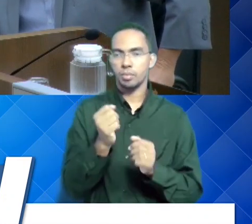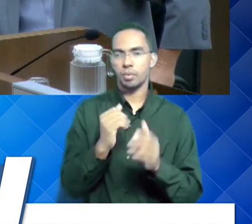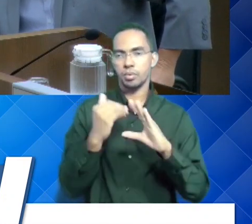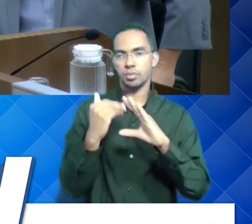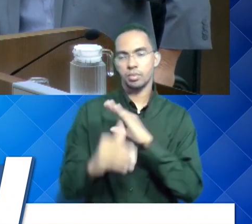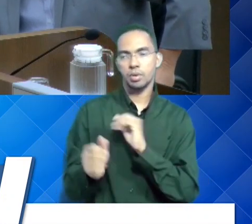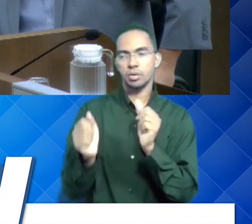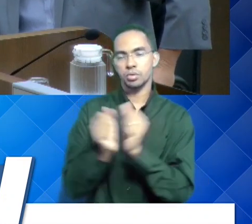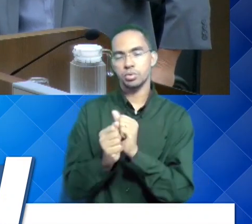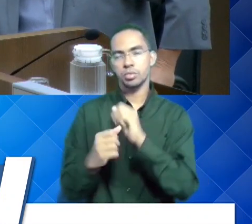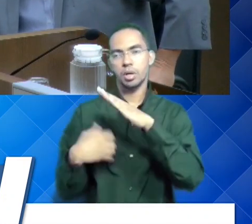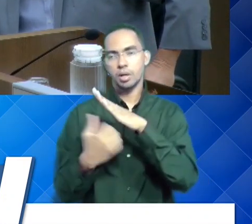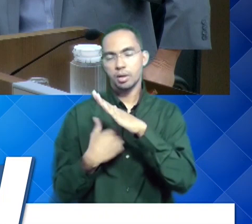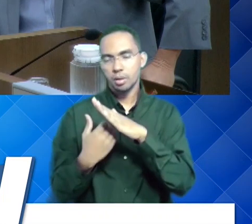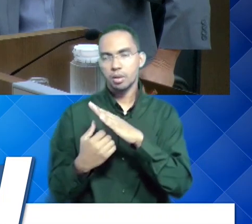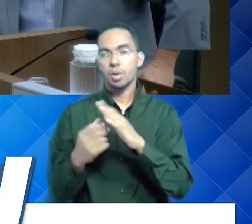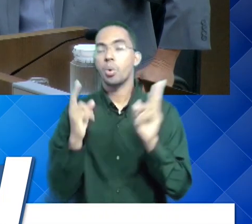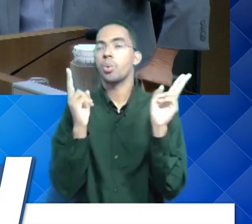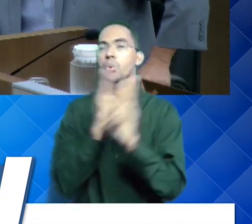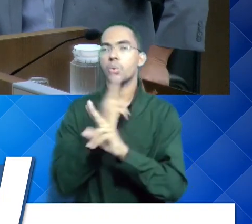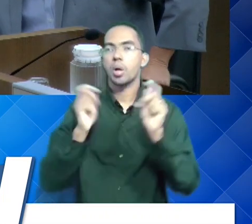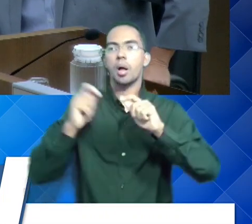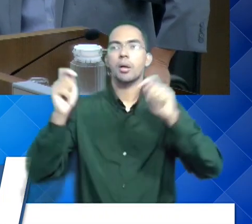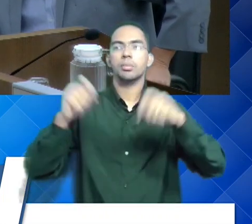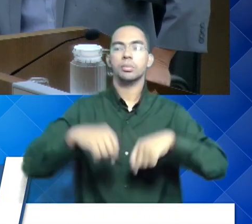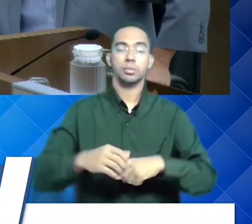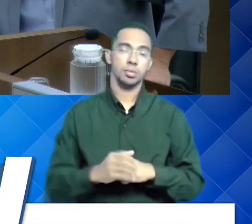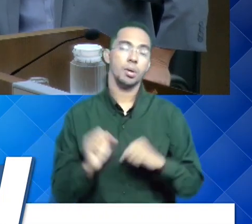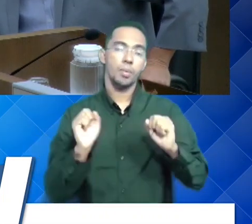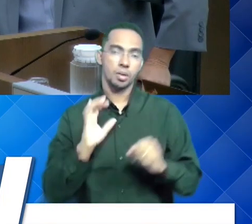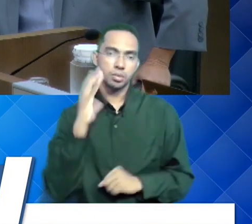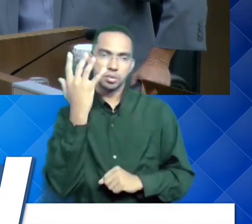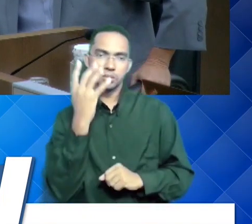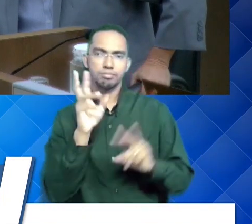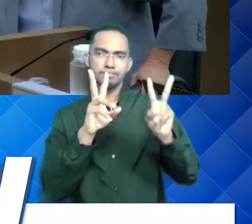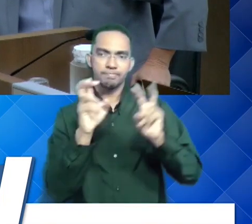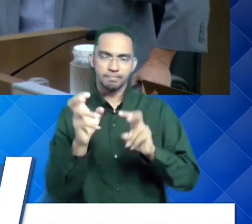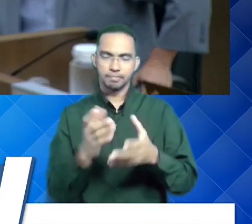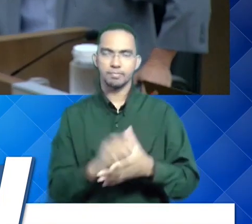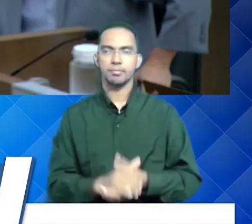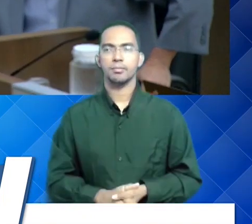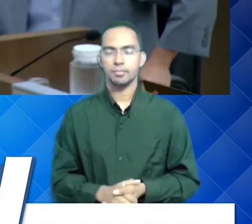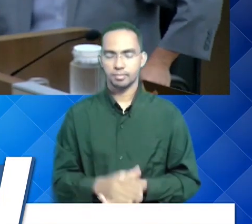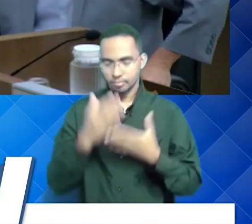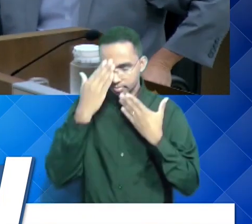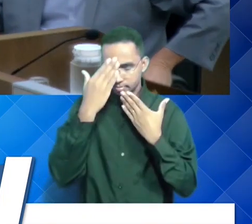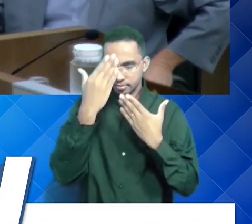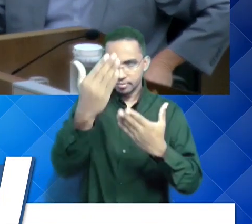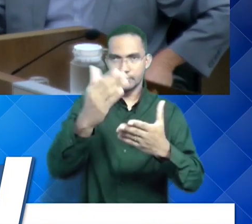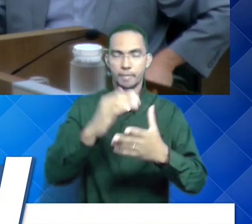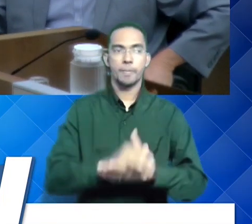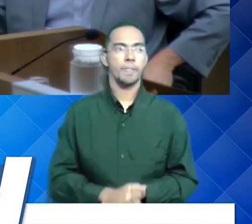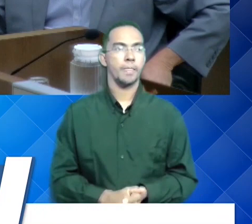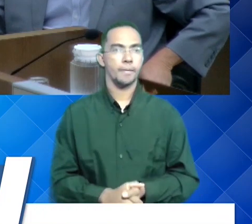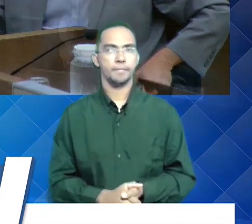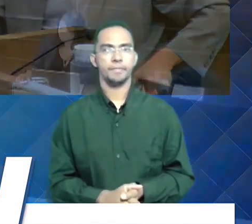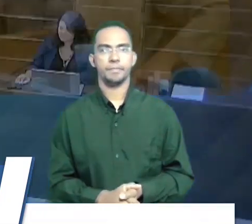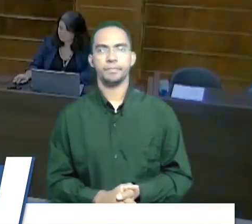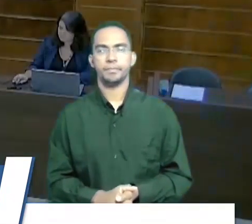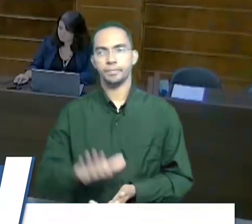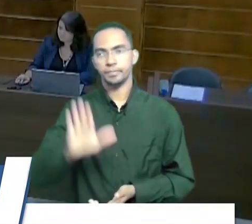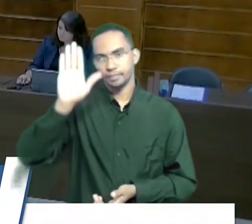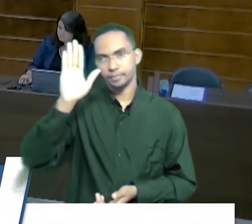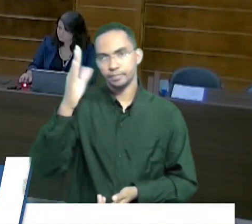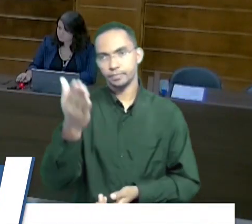Indef, com a maior urgência possível, para resolver essa questão aí. Muito obrigado. Peço a palavra. Com a palavra,